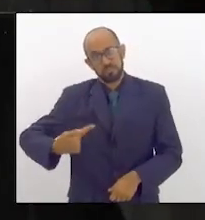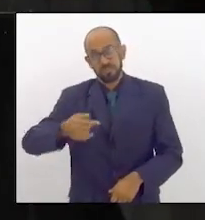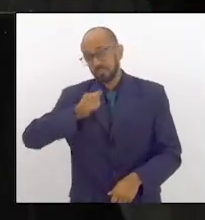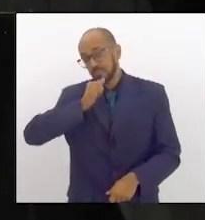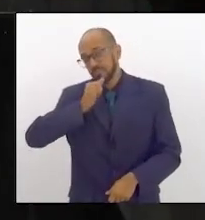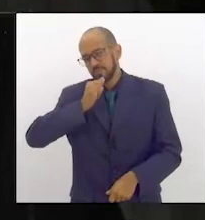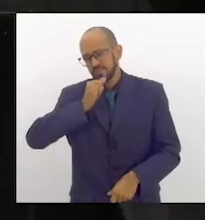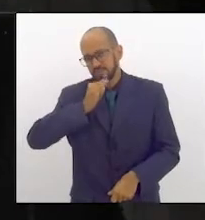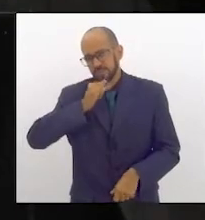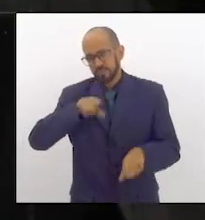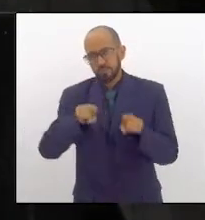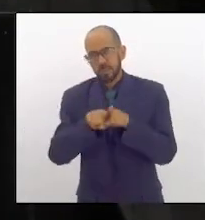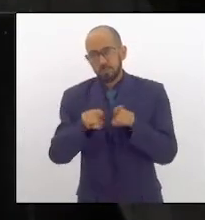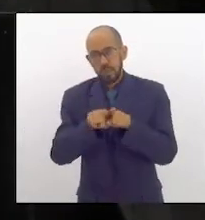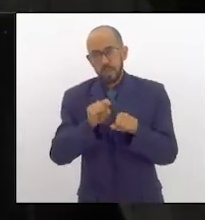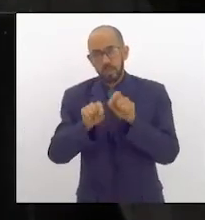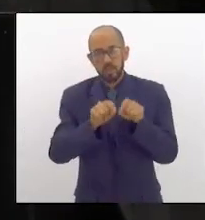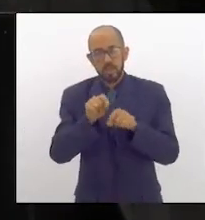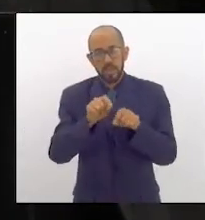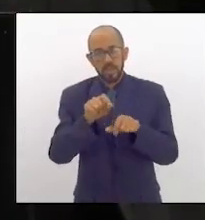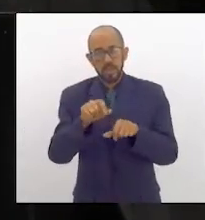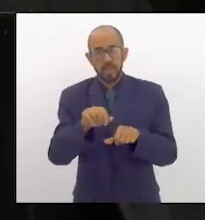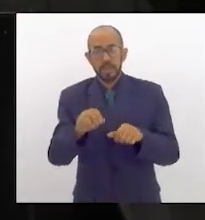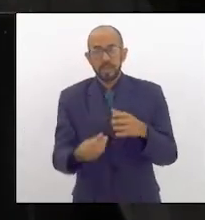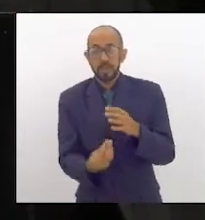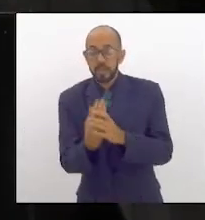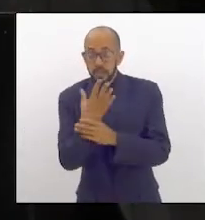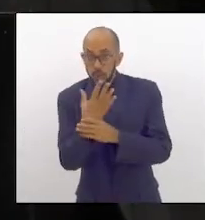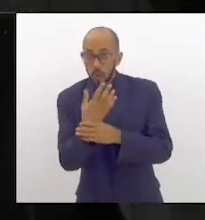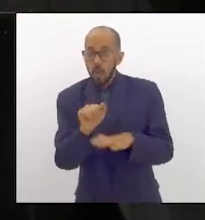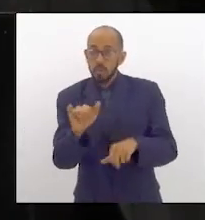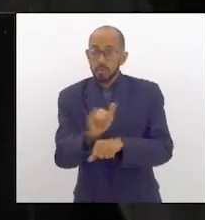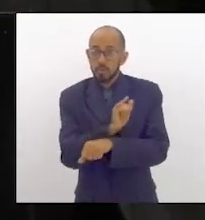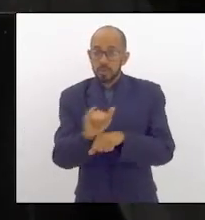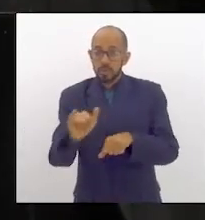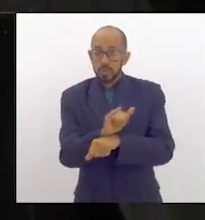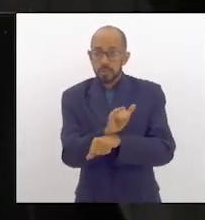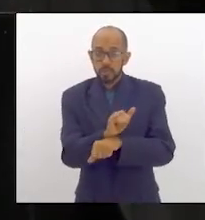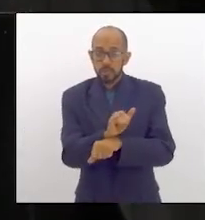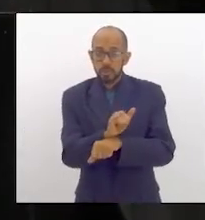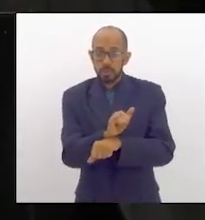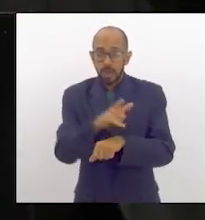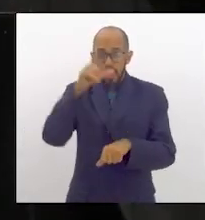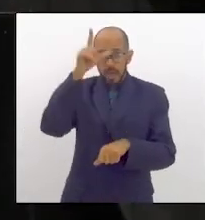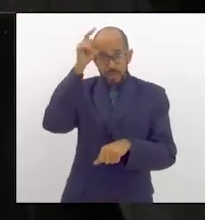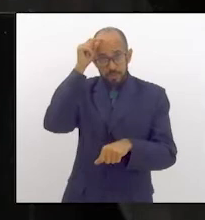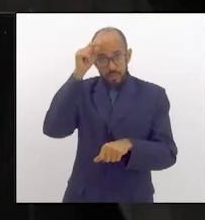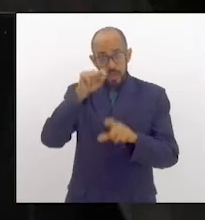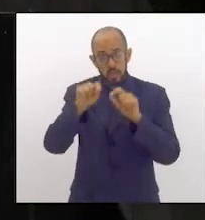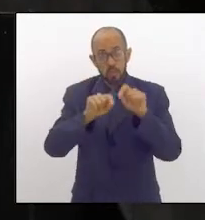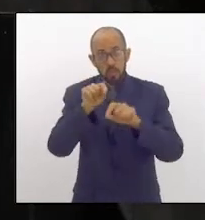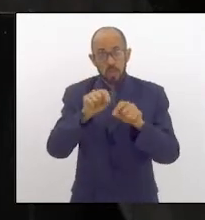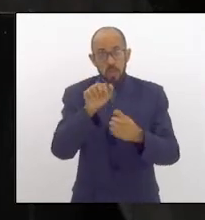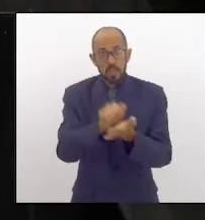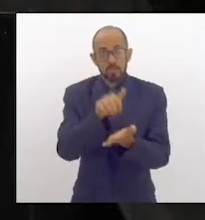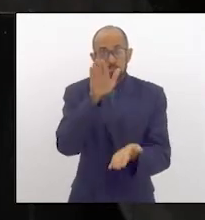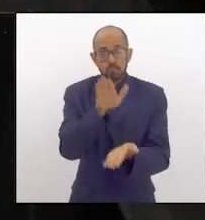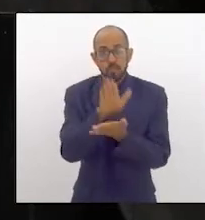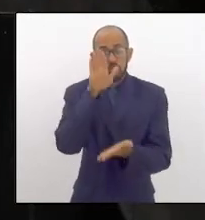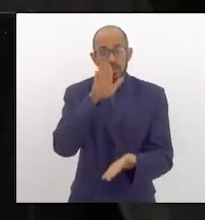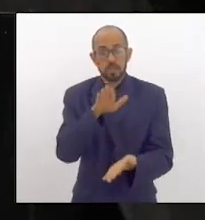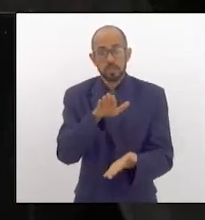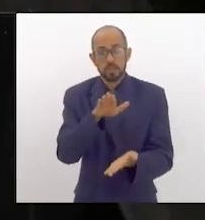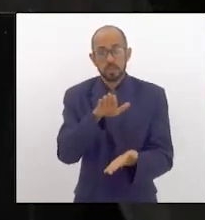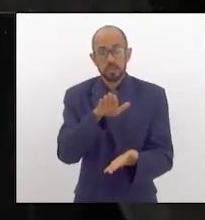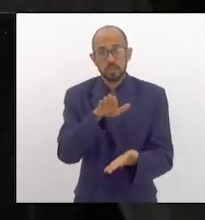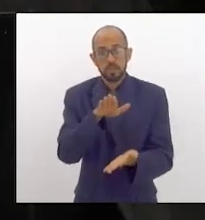do que isso mais do que isso Ele criou um mecanismo para aliviar as penalidades de multas e sanções